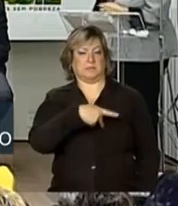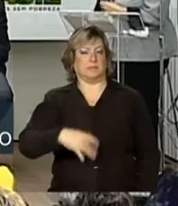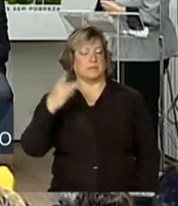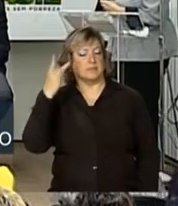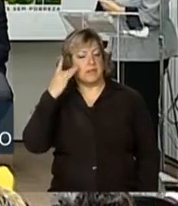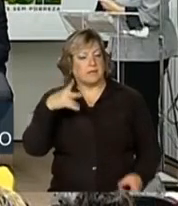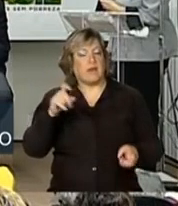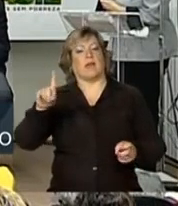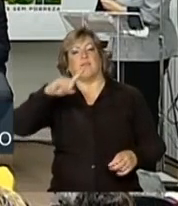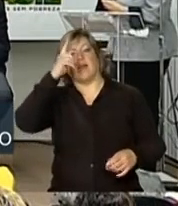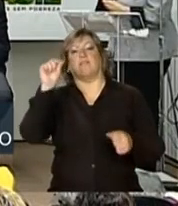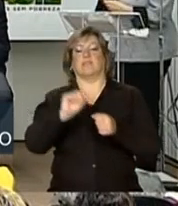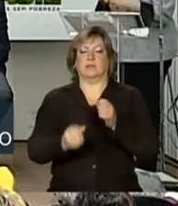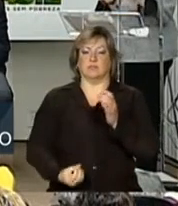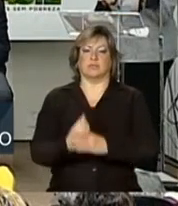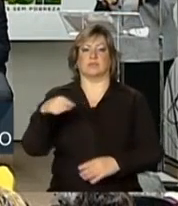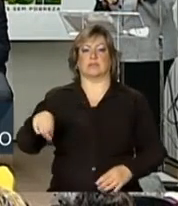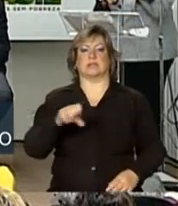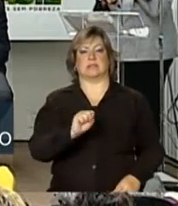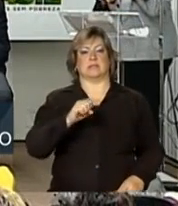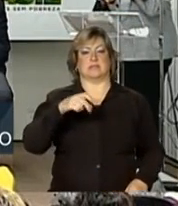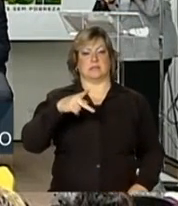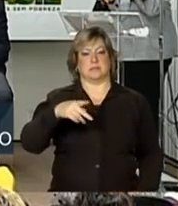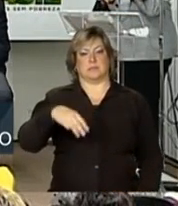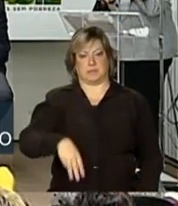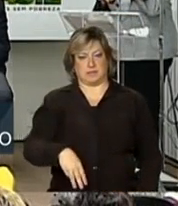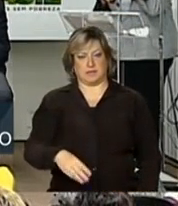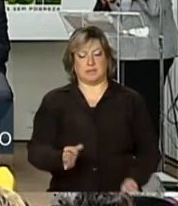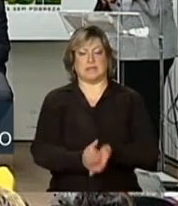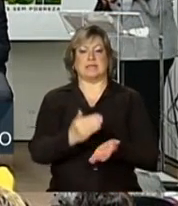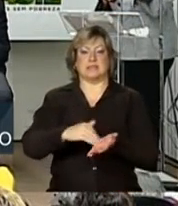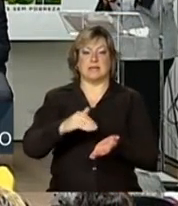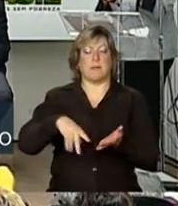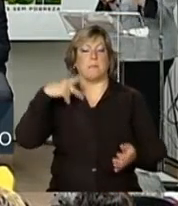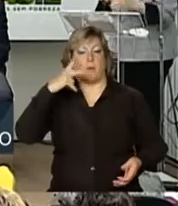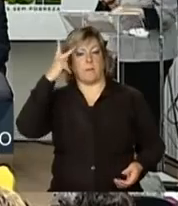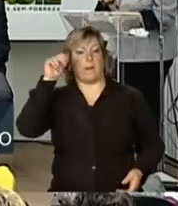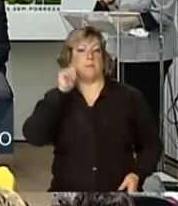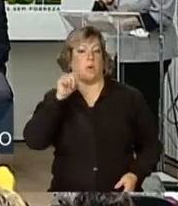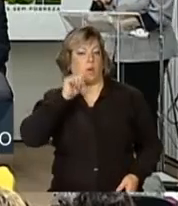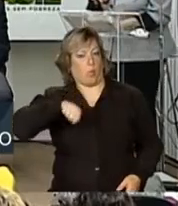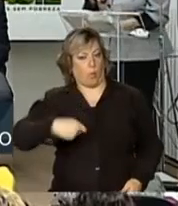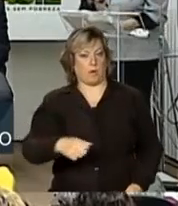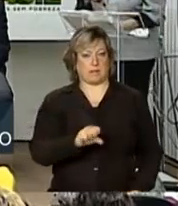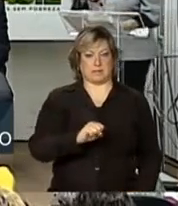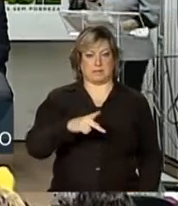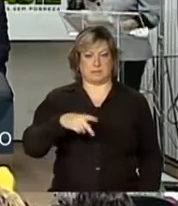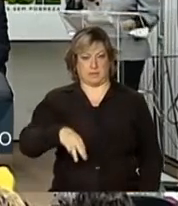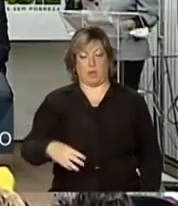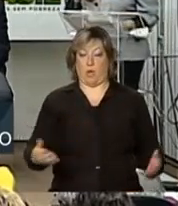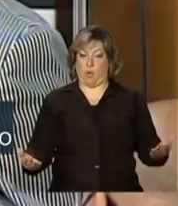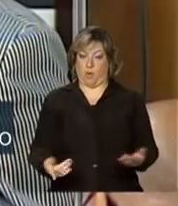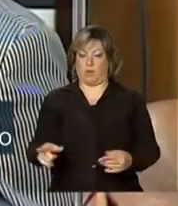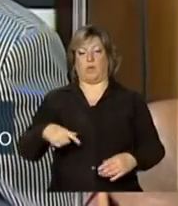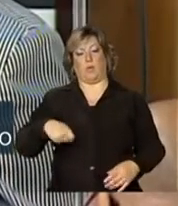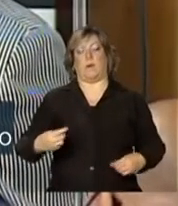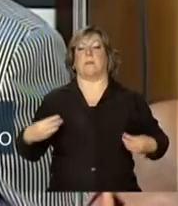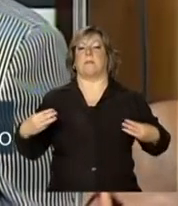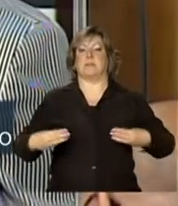quando ele cria a secretaria, hoje Ministério da Secretaria de Política